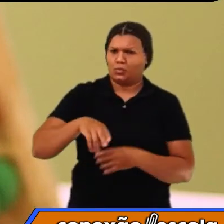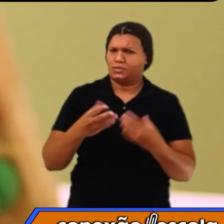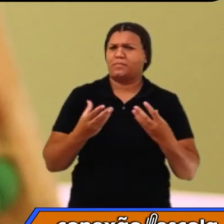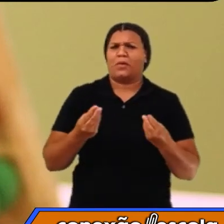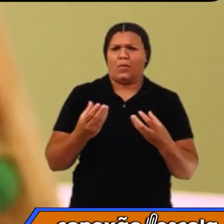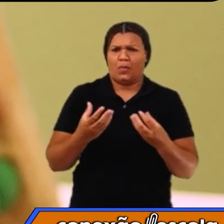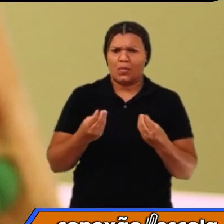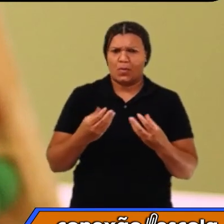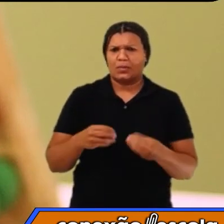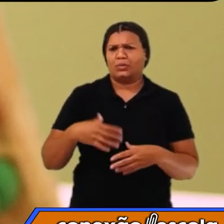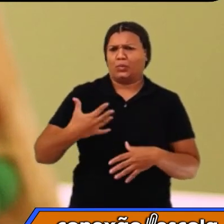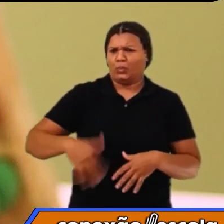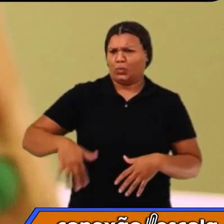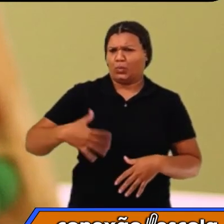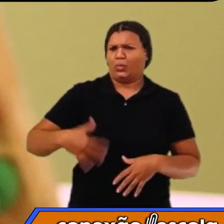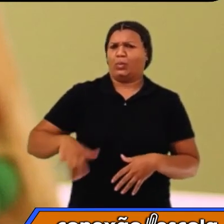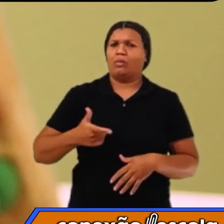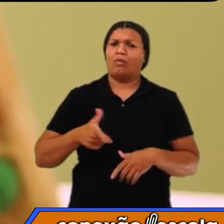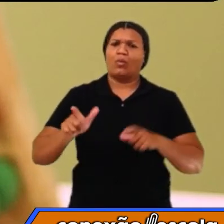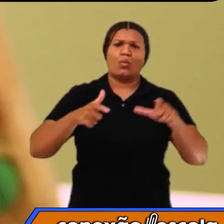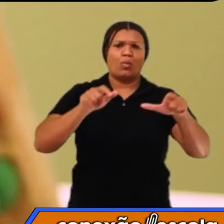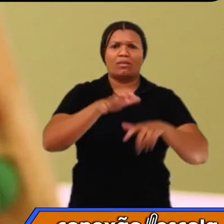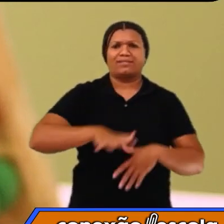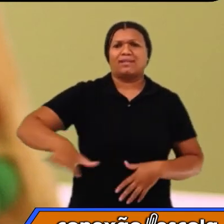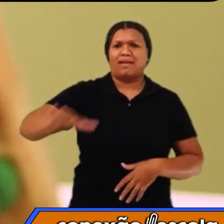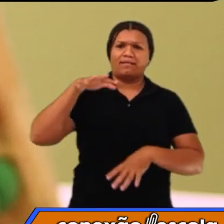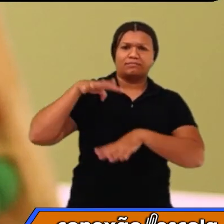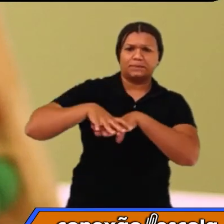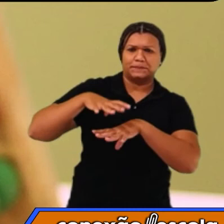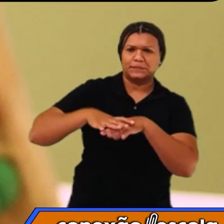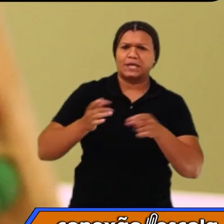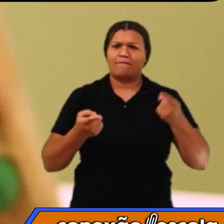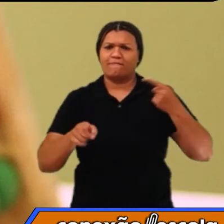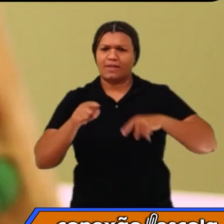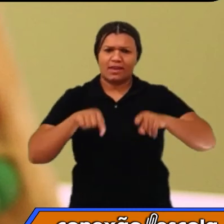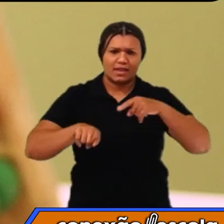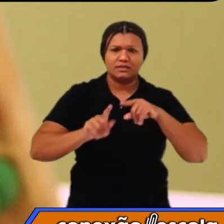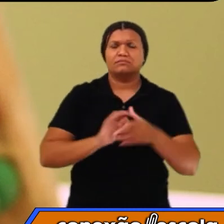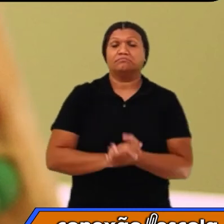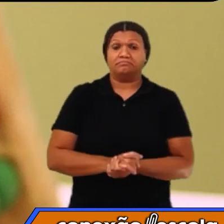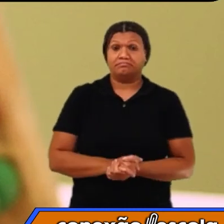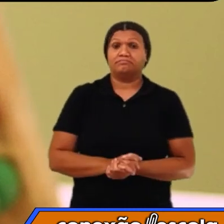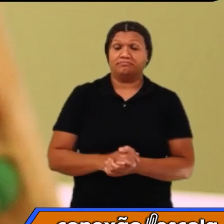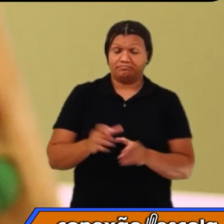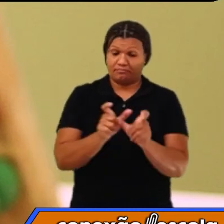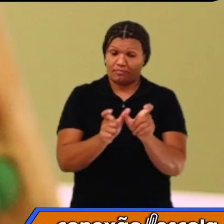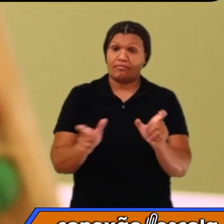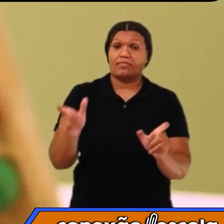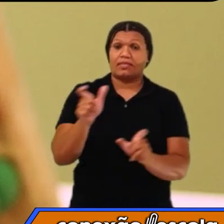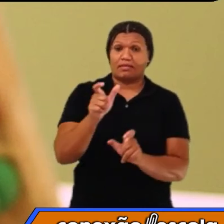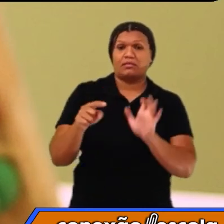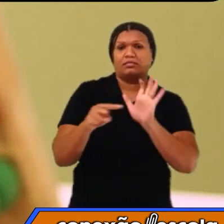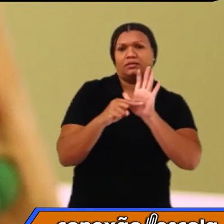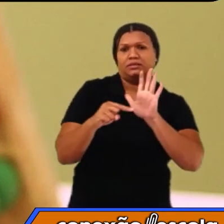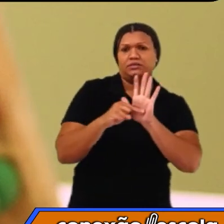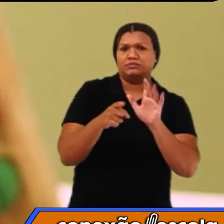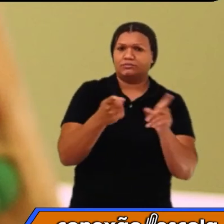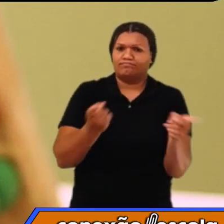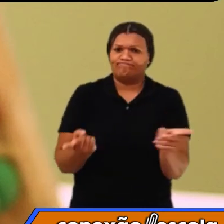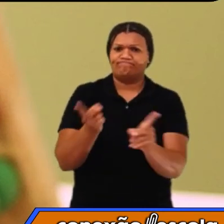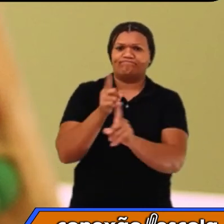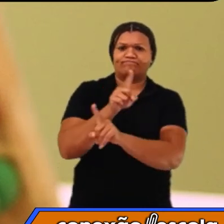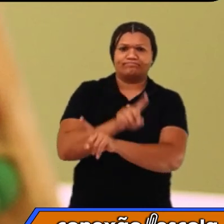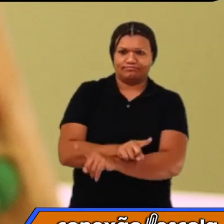isso tá bom Outra área das exatas matemática física tá potência com expoente Negativo você vai